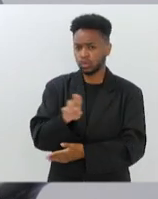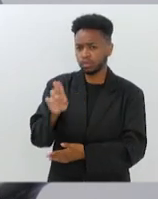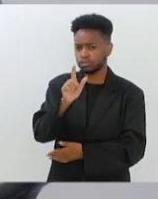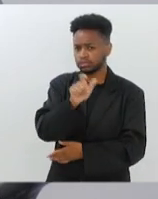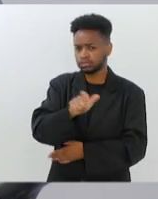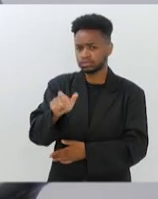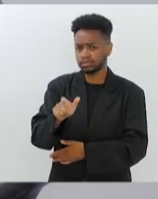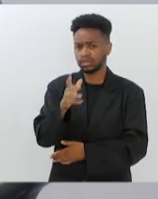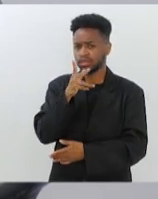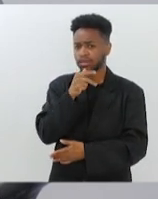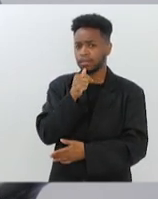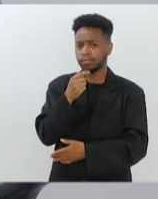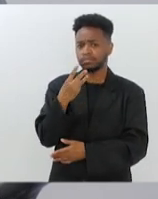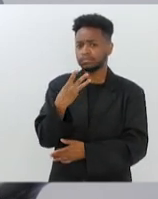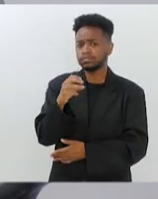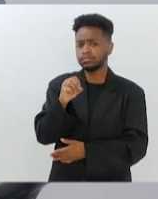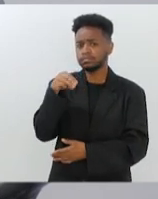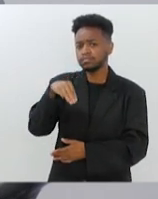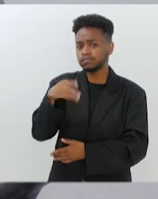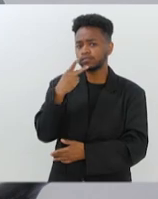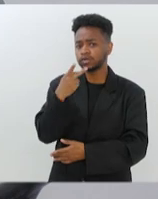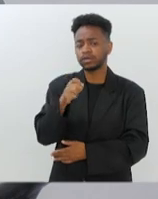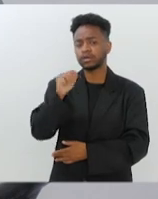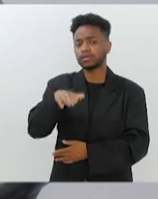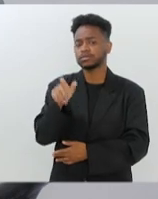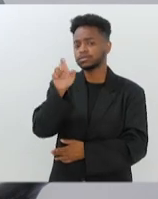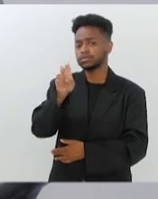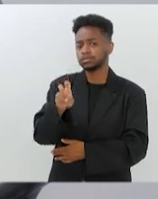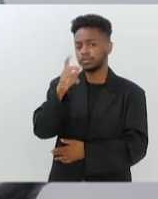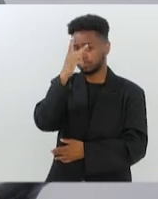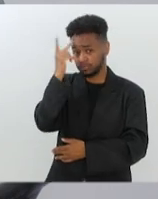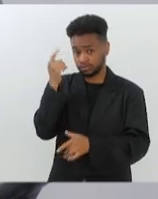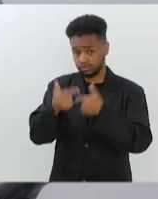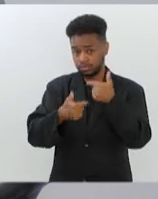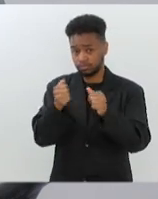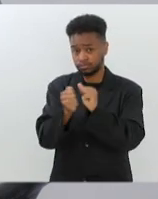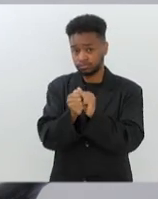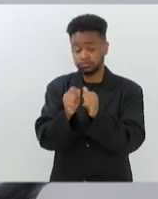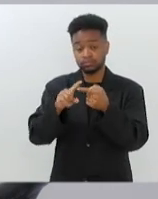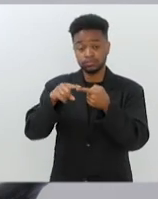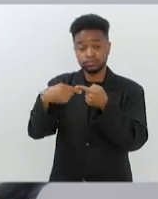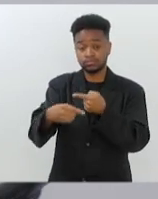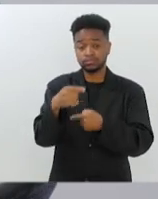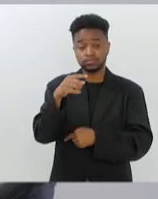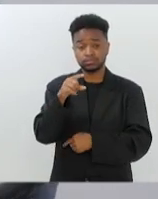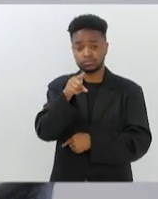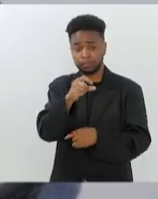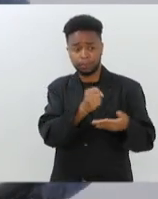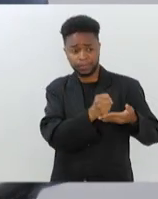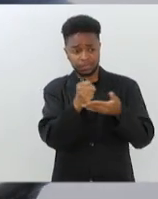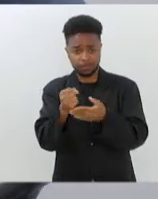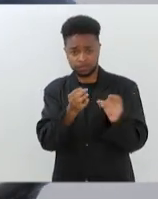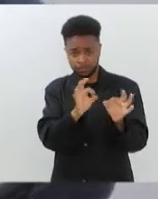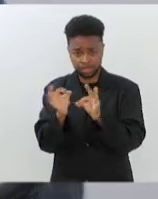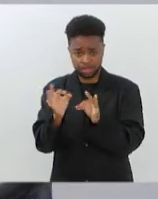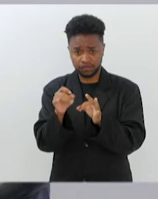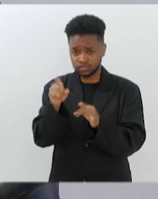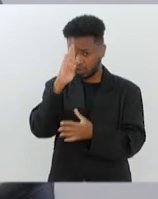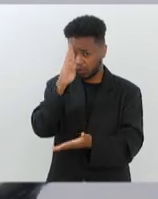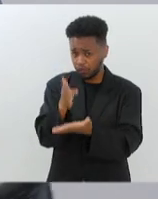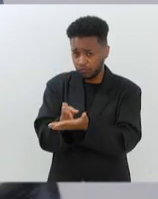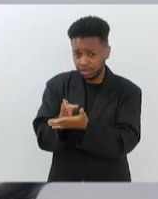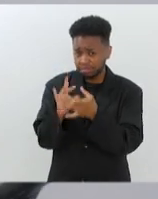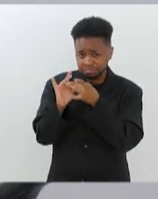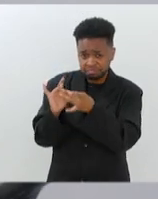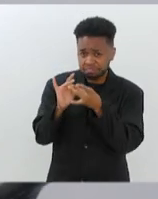meia hora para dizer elencar aqui as cinco pessoas depois que elencou me causa espéci o Senhor não tenha levado nenhuma pessoa da sua confiança direta